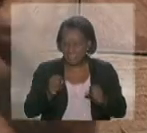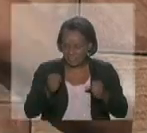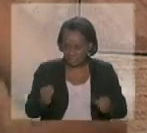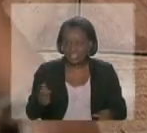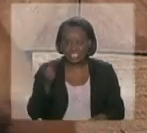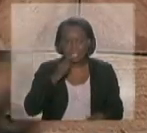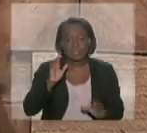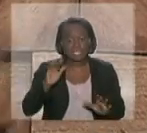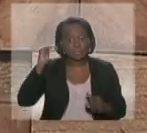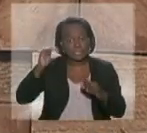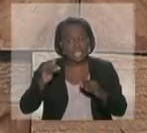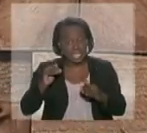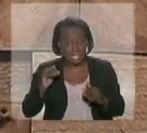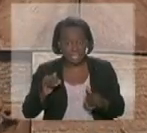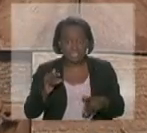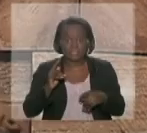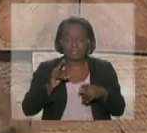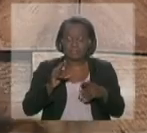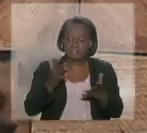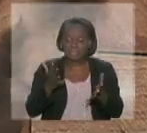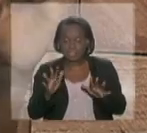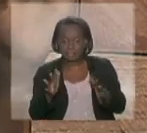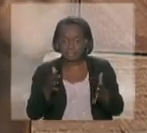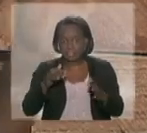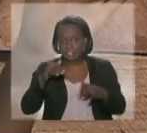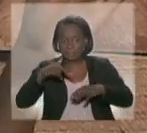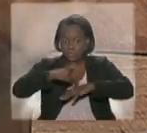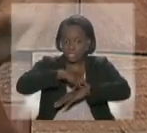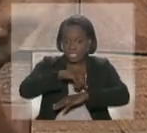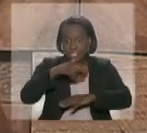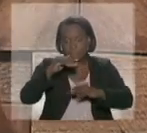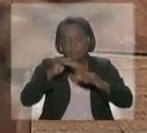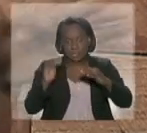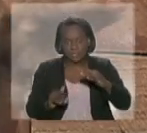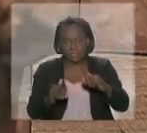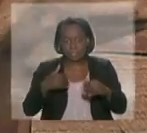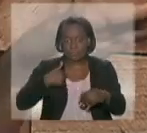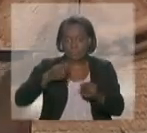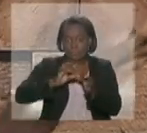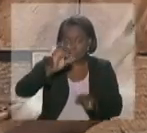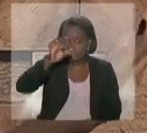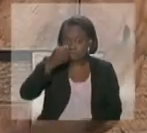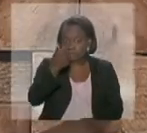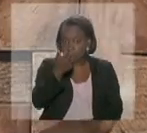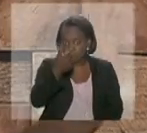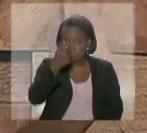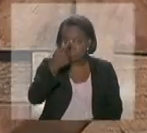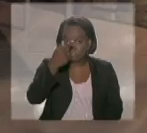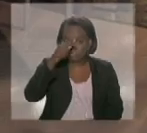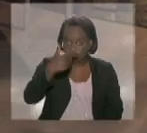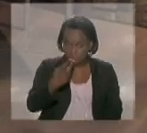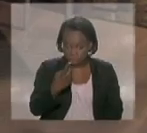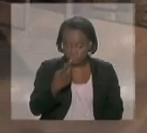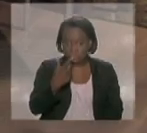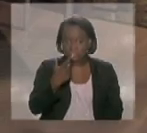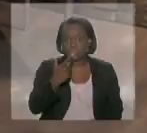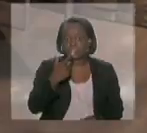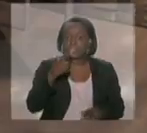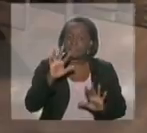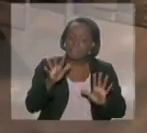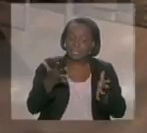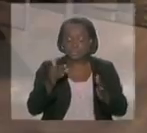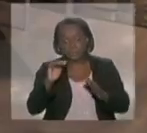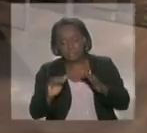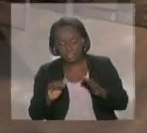correu atrás mesm Olha que eu era pequenininha hein eu sempre fui muito menor do que as outras modelos eu tenho 1,72 M pra modelo é mais ou menos